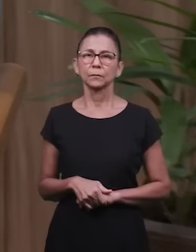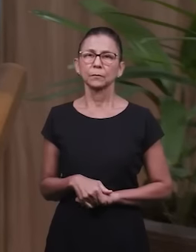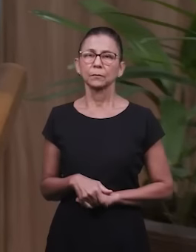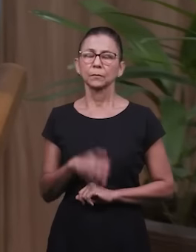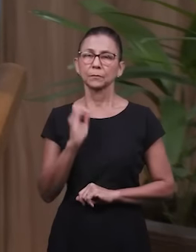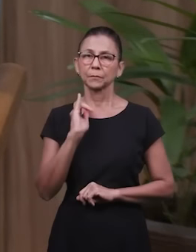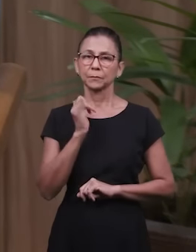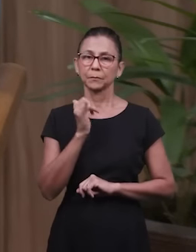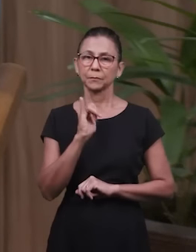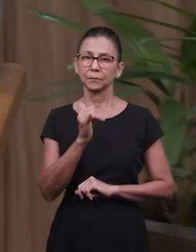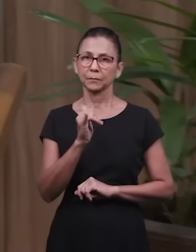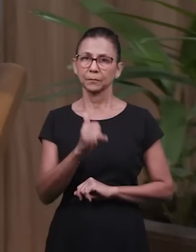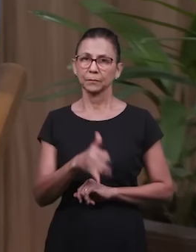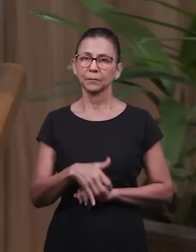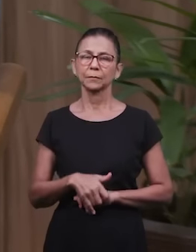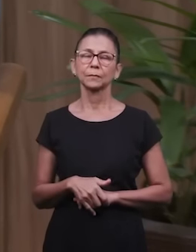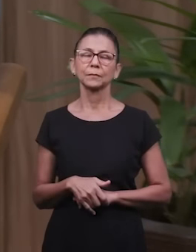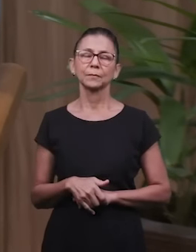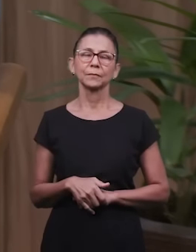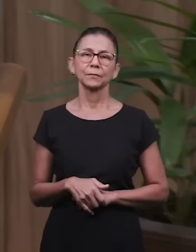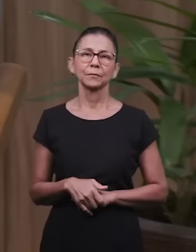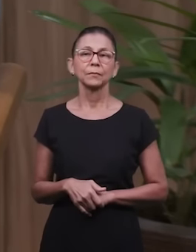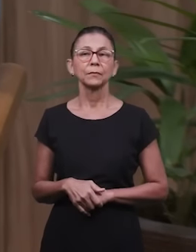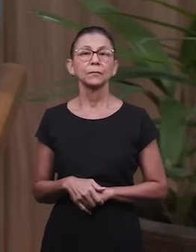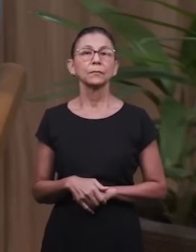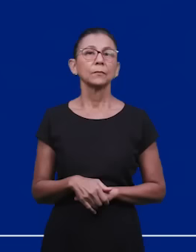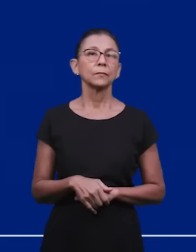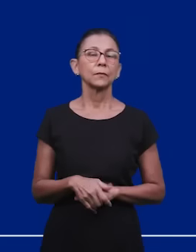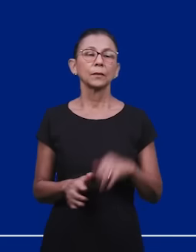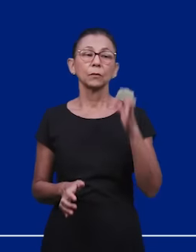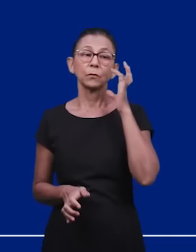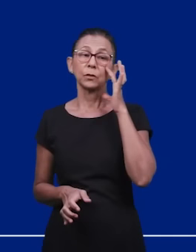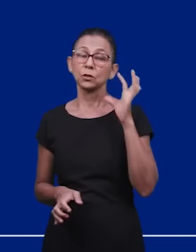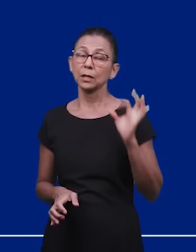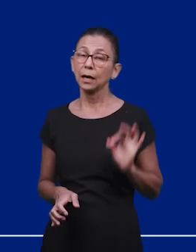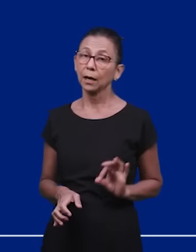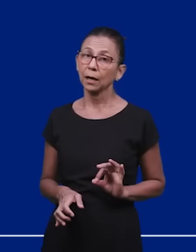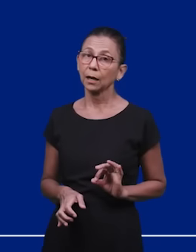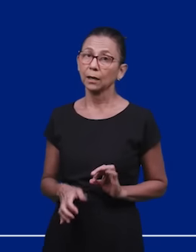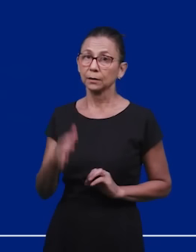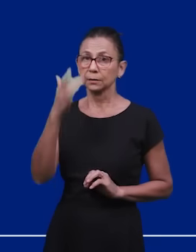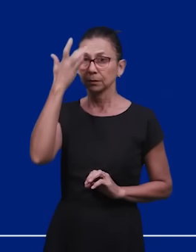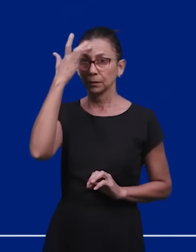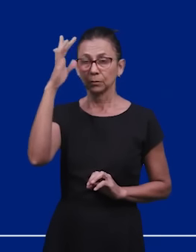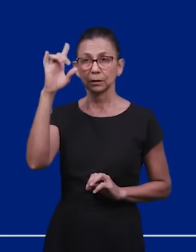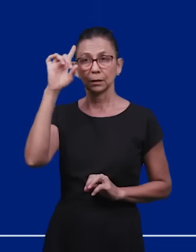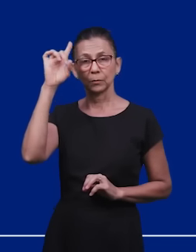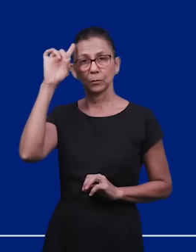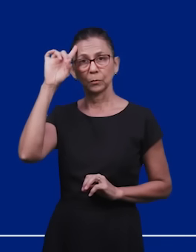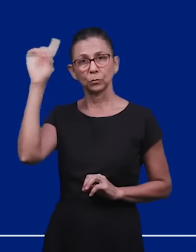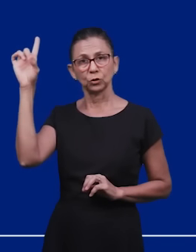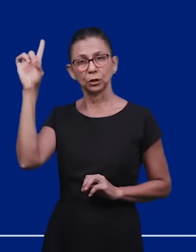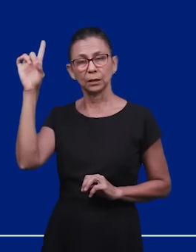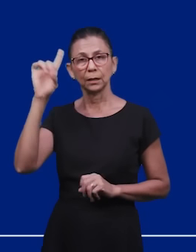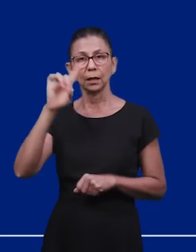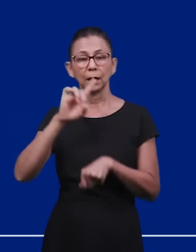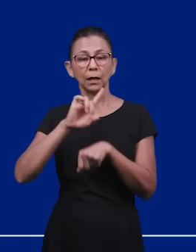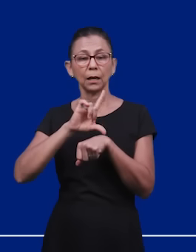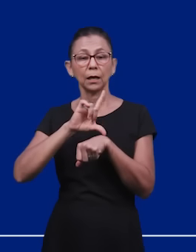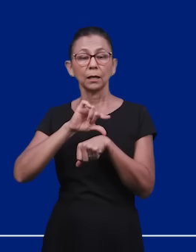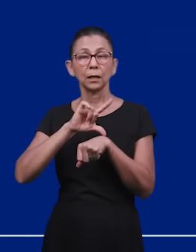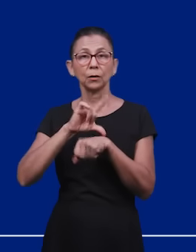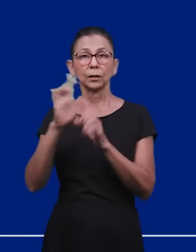esse alerta que tem sido dado à igreja. Vigiai, pois, porque não sabeis o dia nem a hora em que o Filho